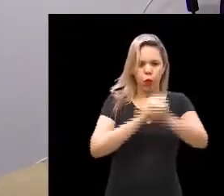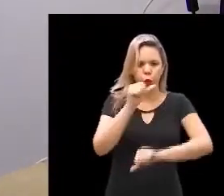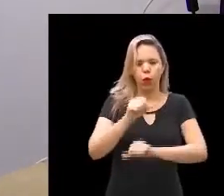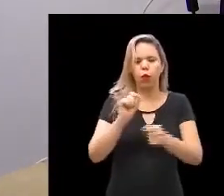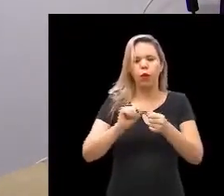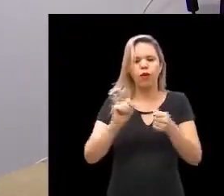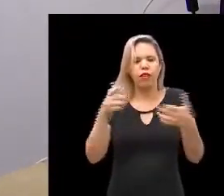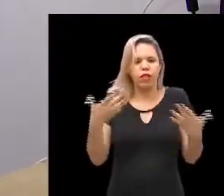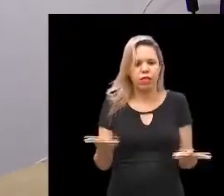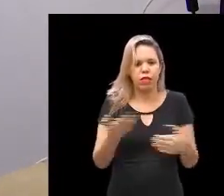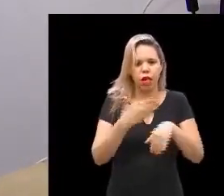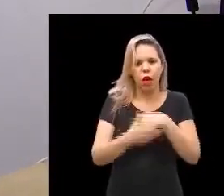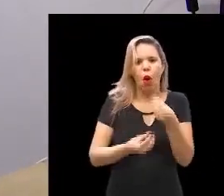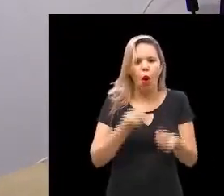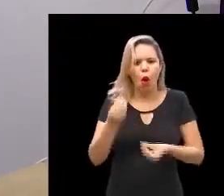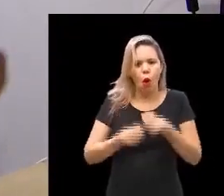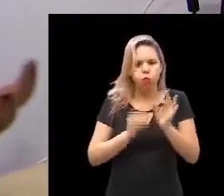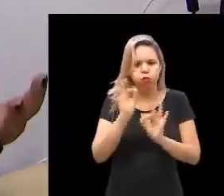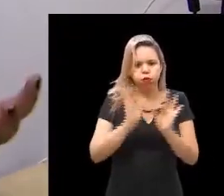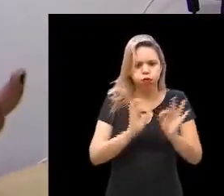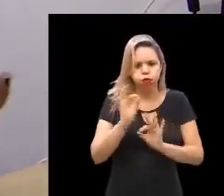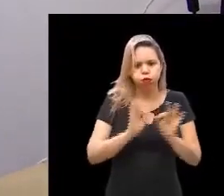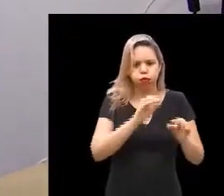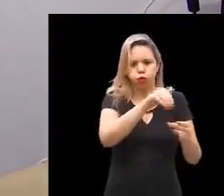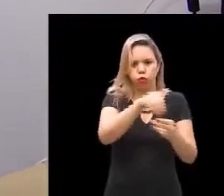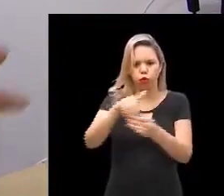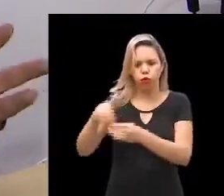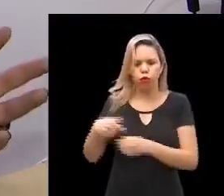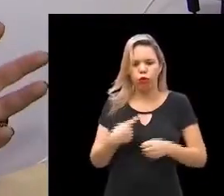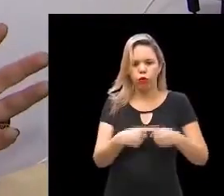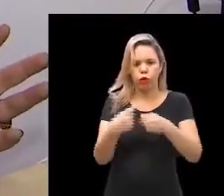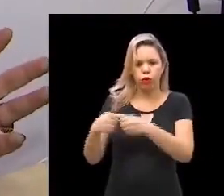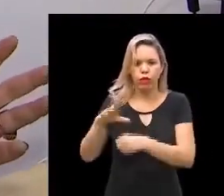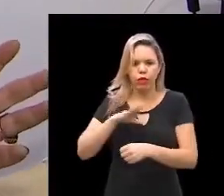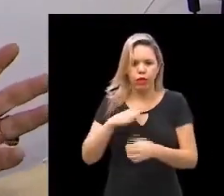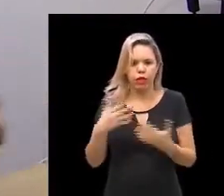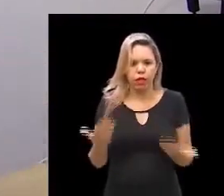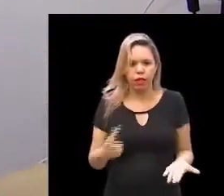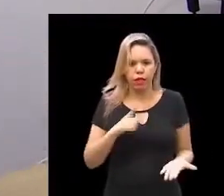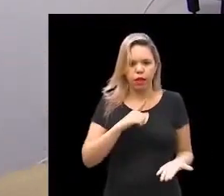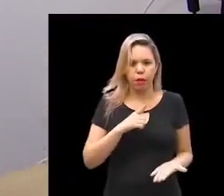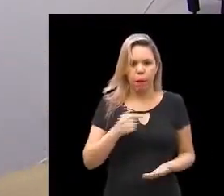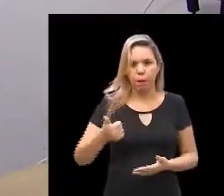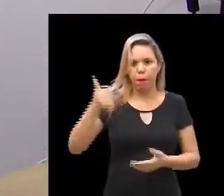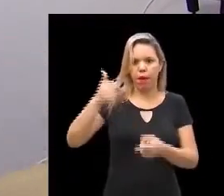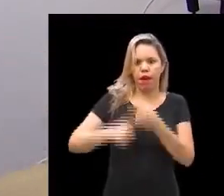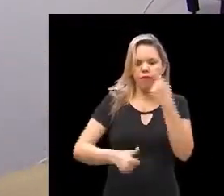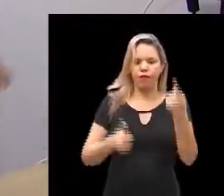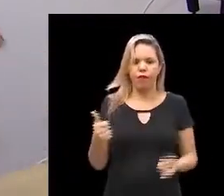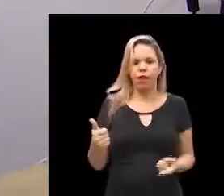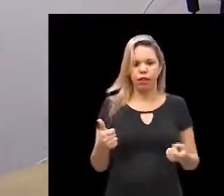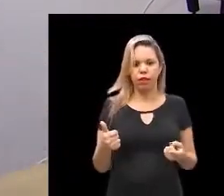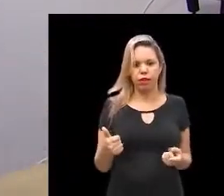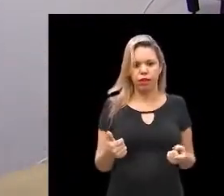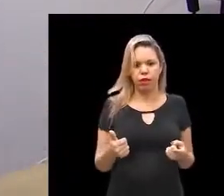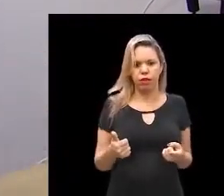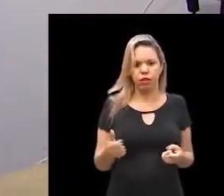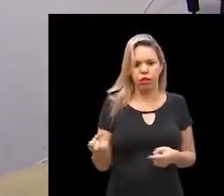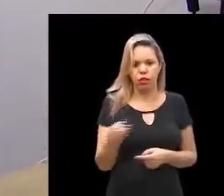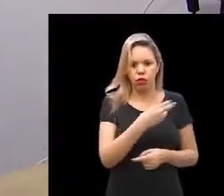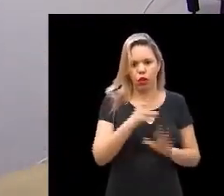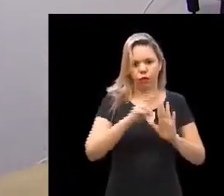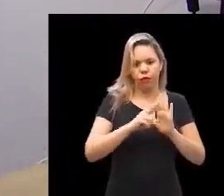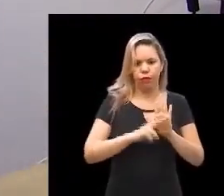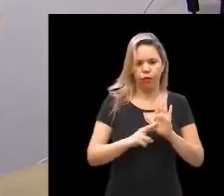na prática a forma de organizar as eleições municipais, sendo que a gente tenha pela primeira vez as eleições com as